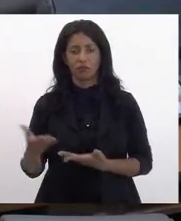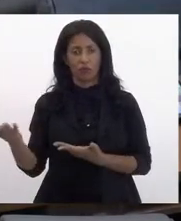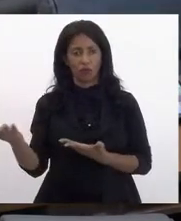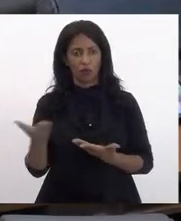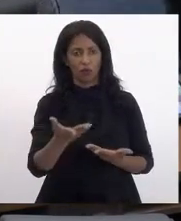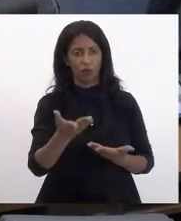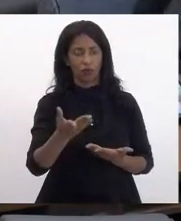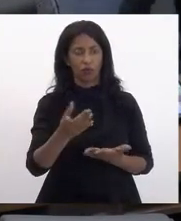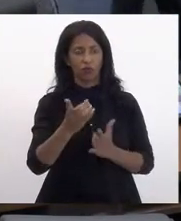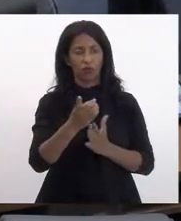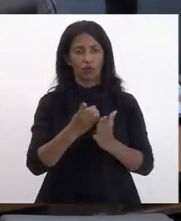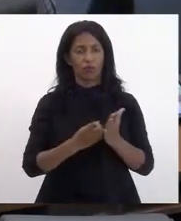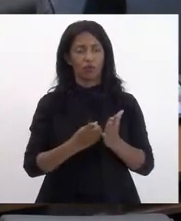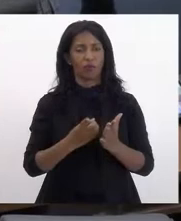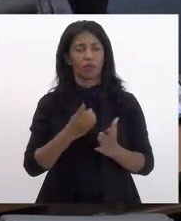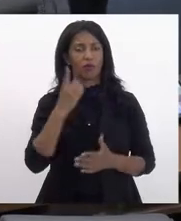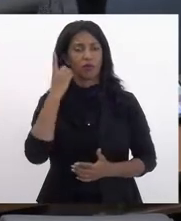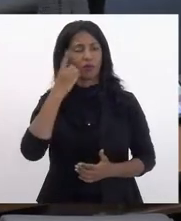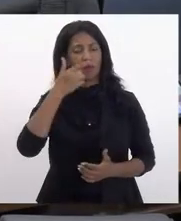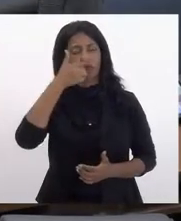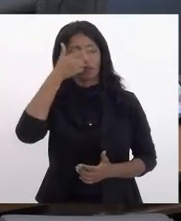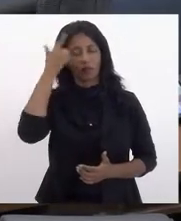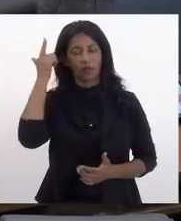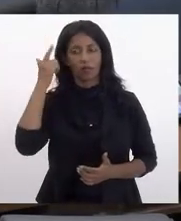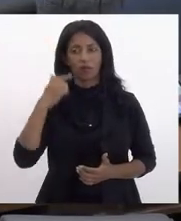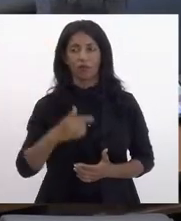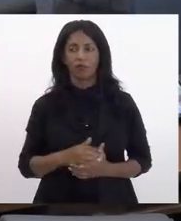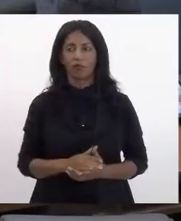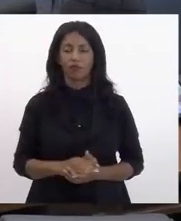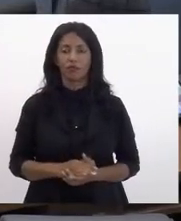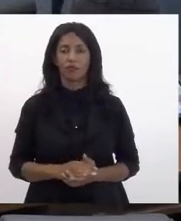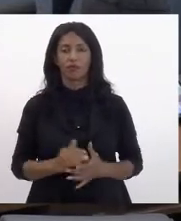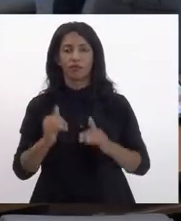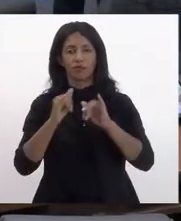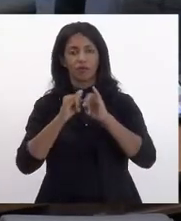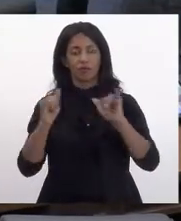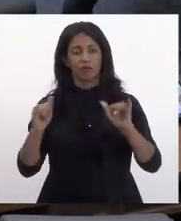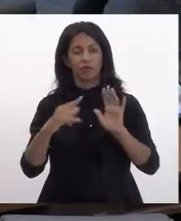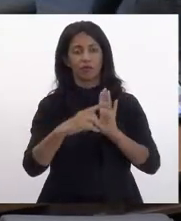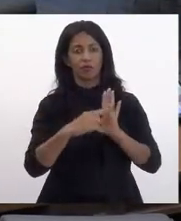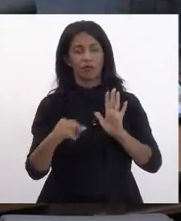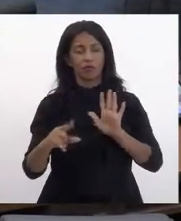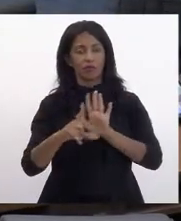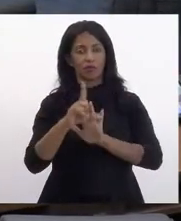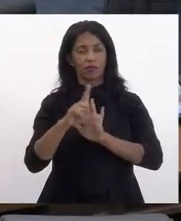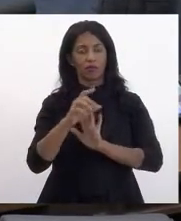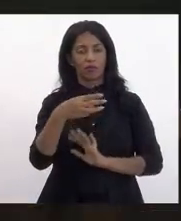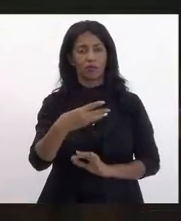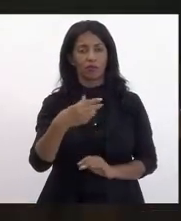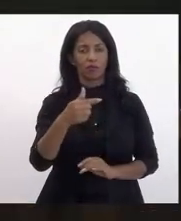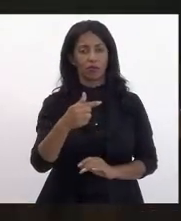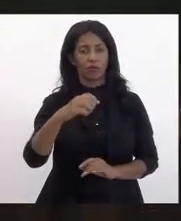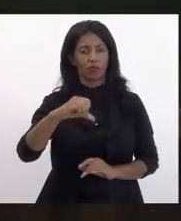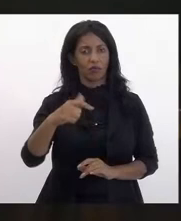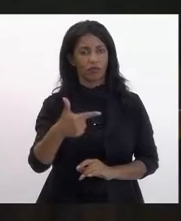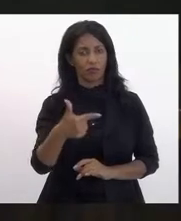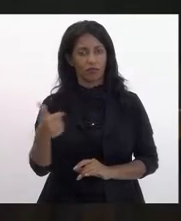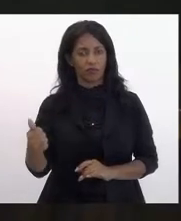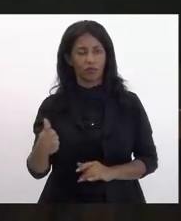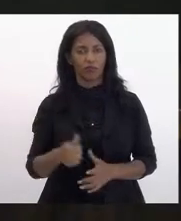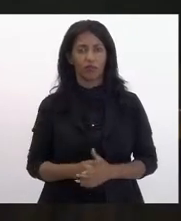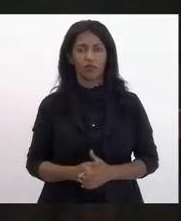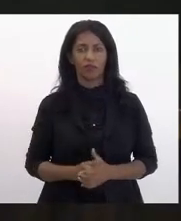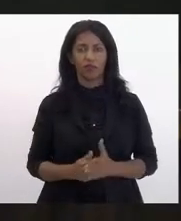deputado Luiz Paulo e deputado Marta Rocha. Deputada Marta Rocha. Anuncio indicação legislativa número 379/2021,